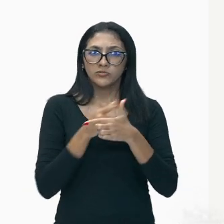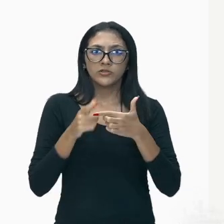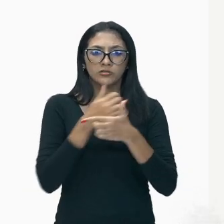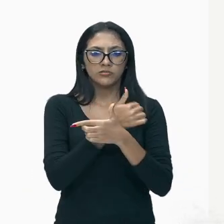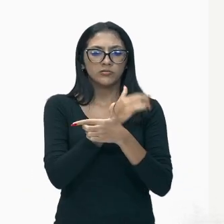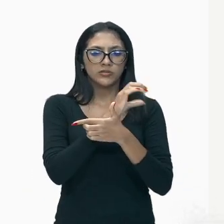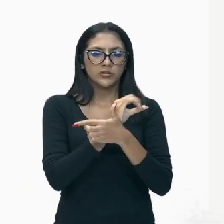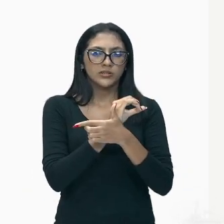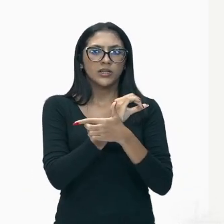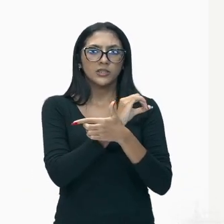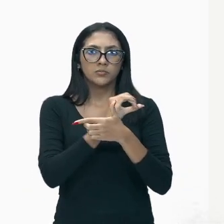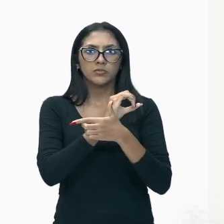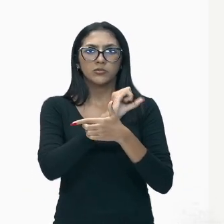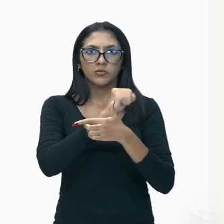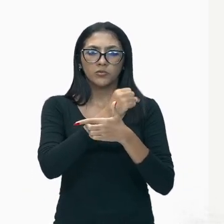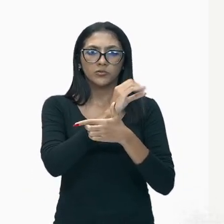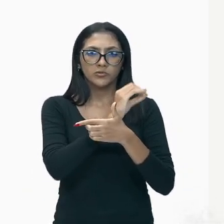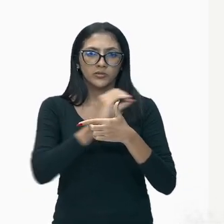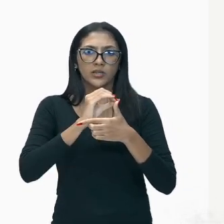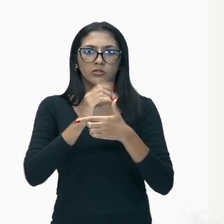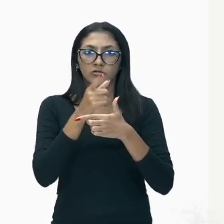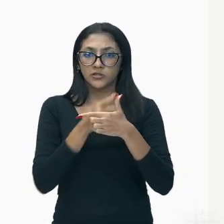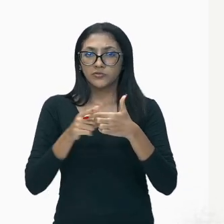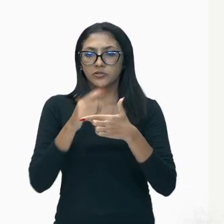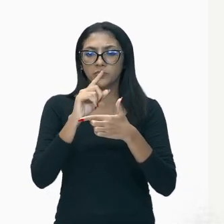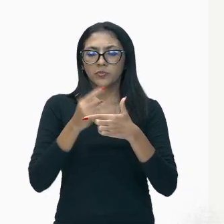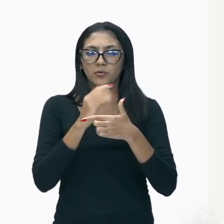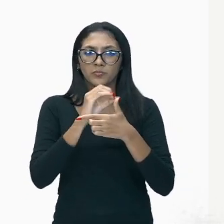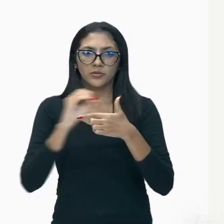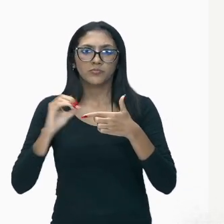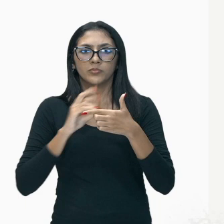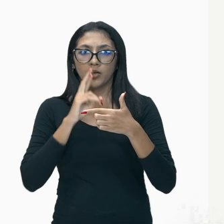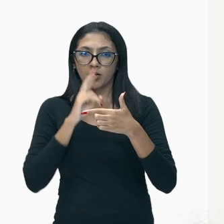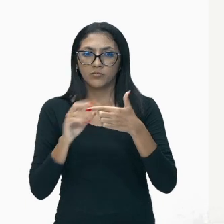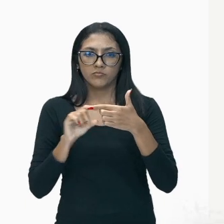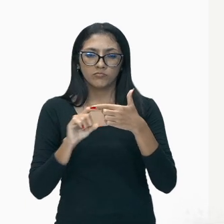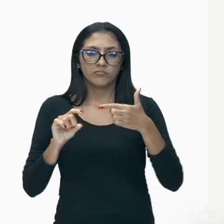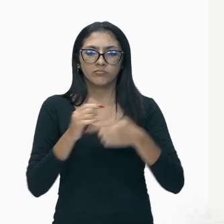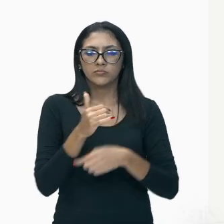10.800 dividido por 1000 equivale a